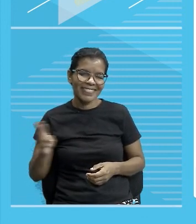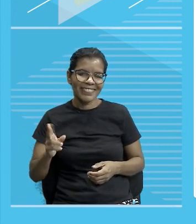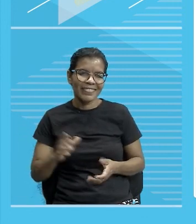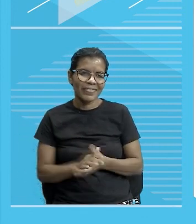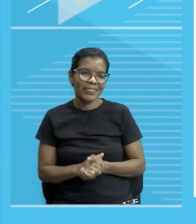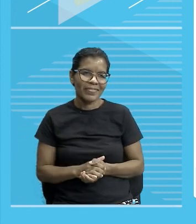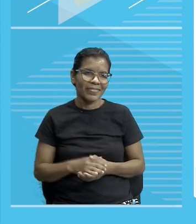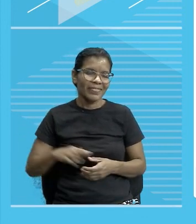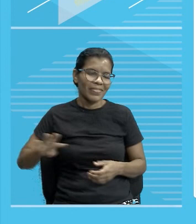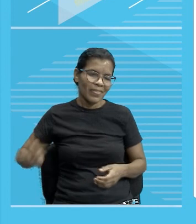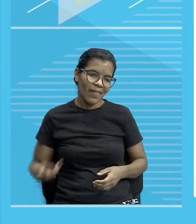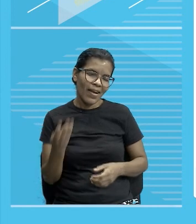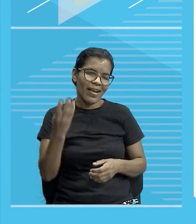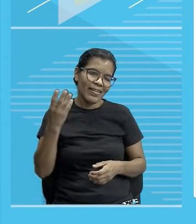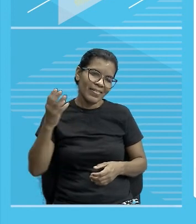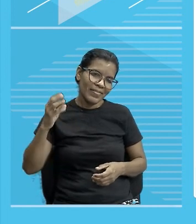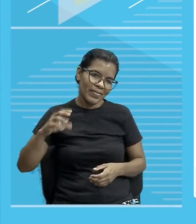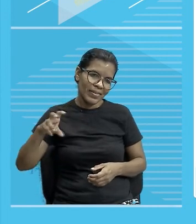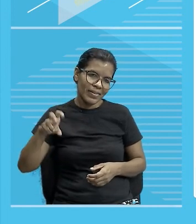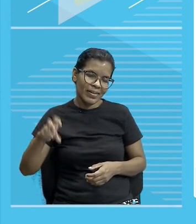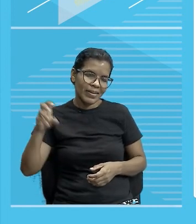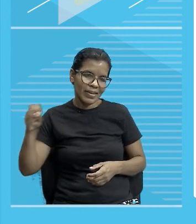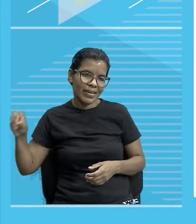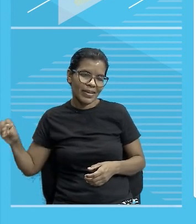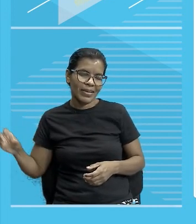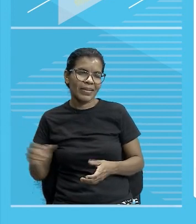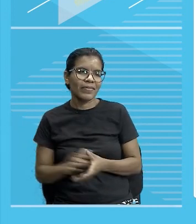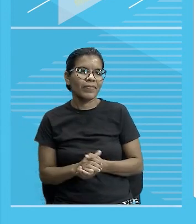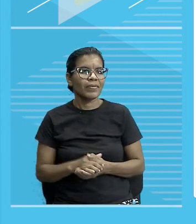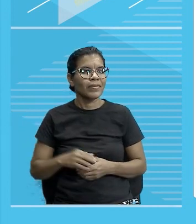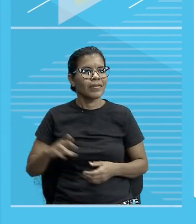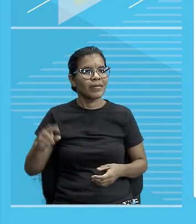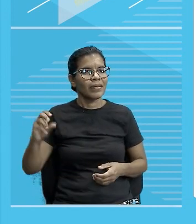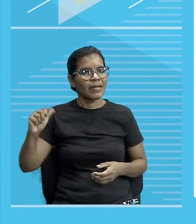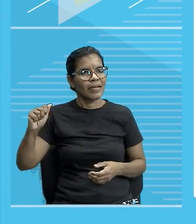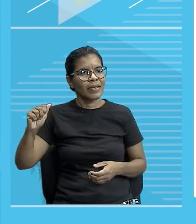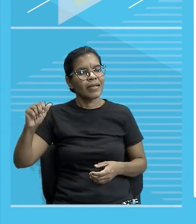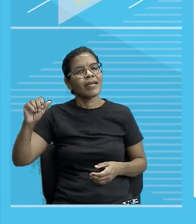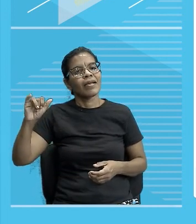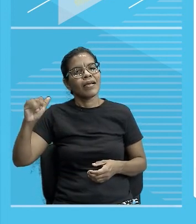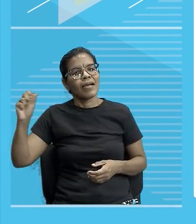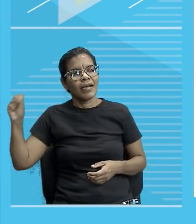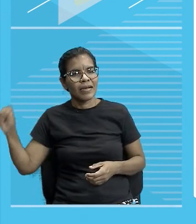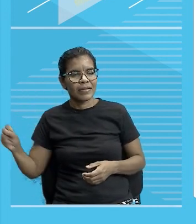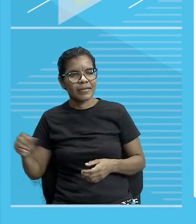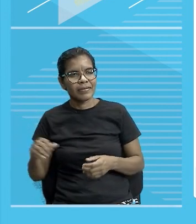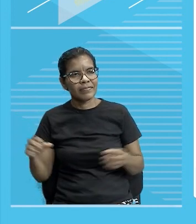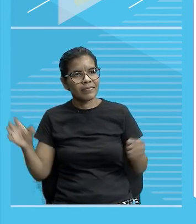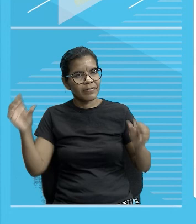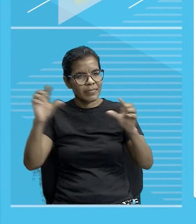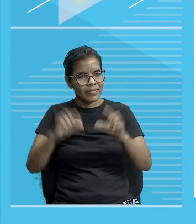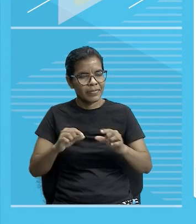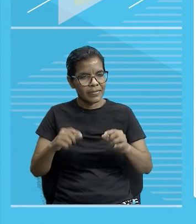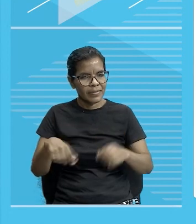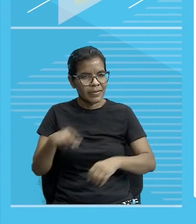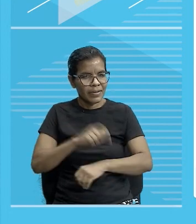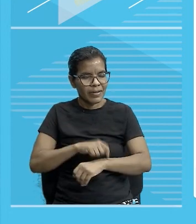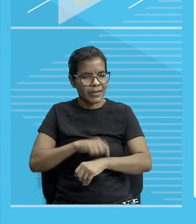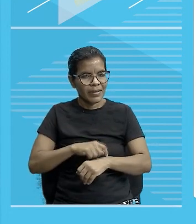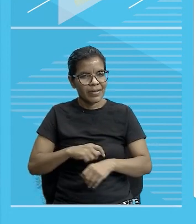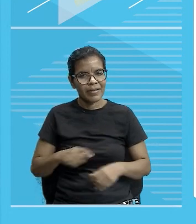é lutar para isso principalmente a questão da carga horária reduzida carga